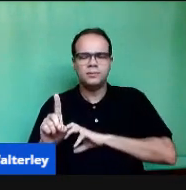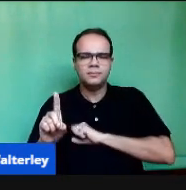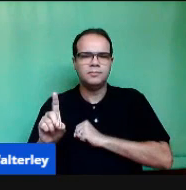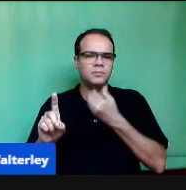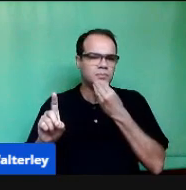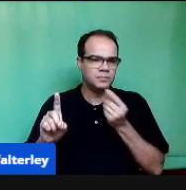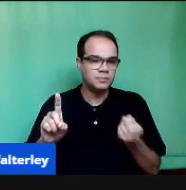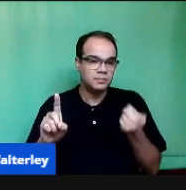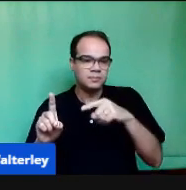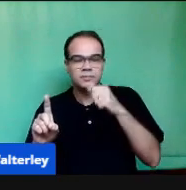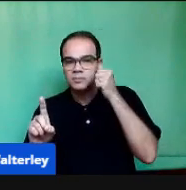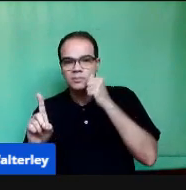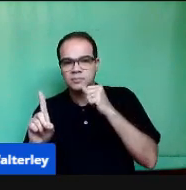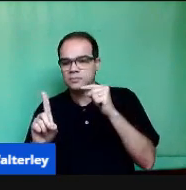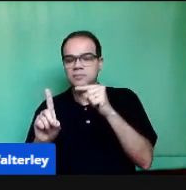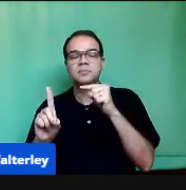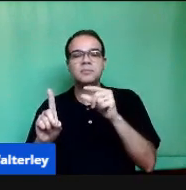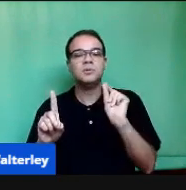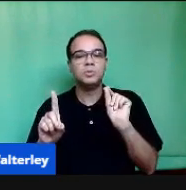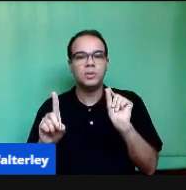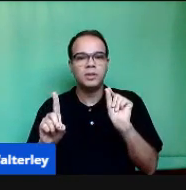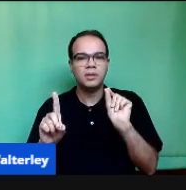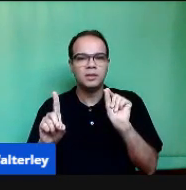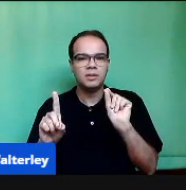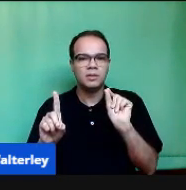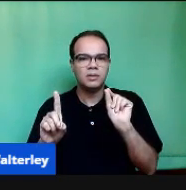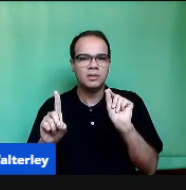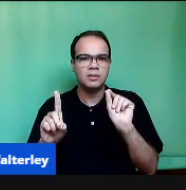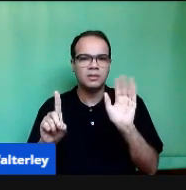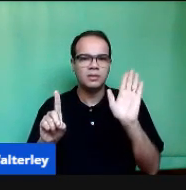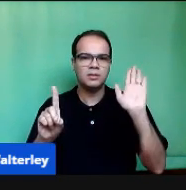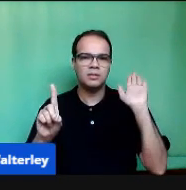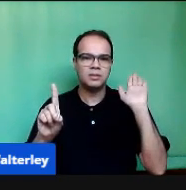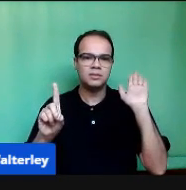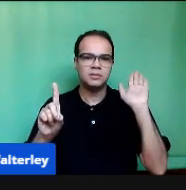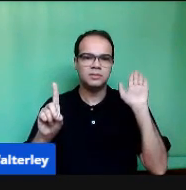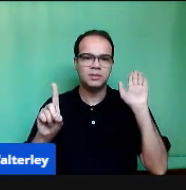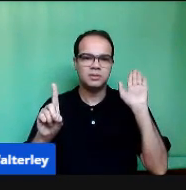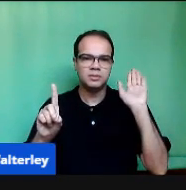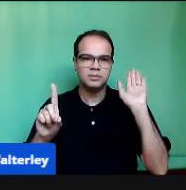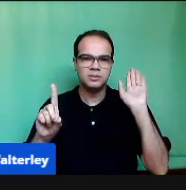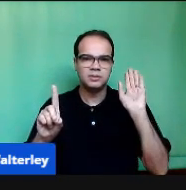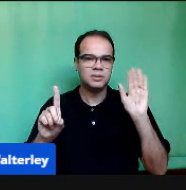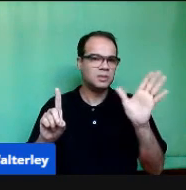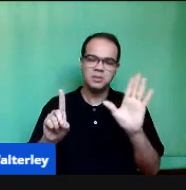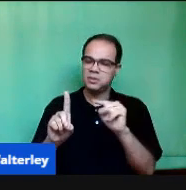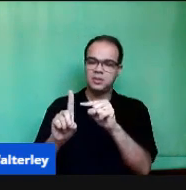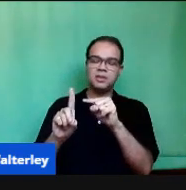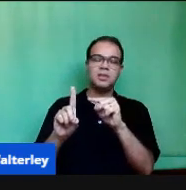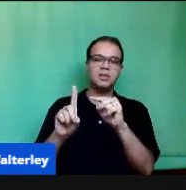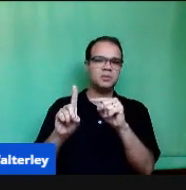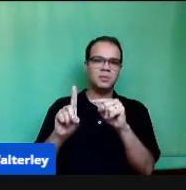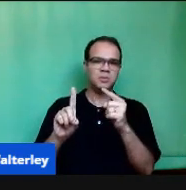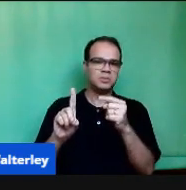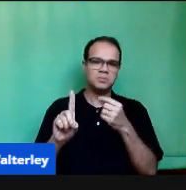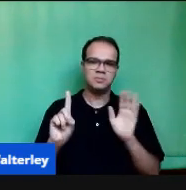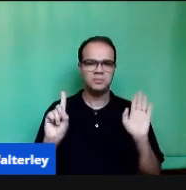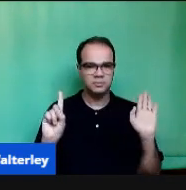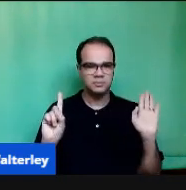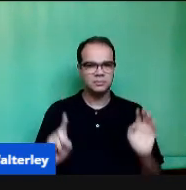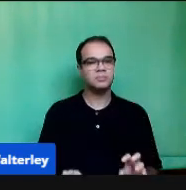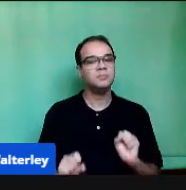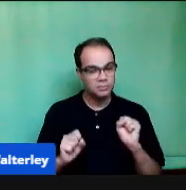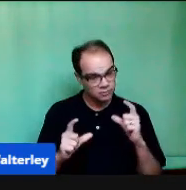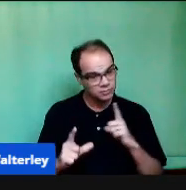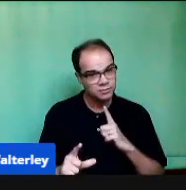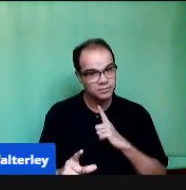e sexualmente, é o que nós chamamos de pessoas bissexuais. É importante lembrar que isso não é uma